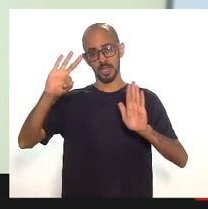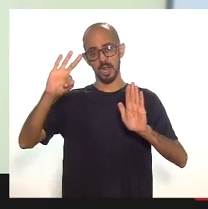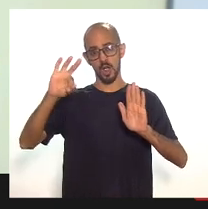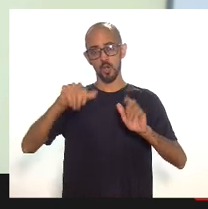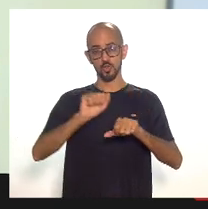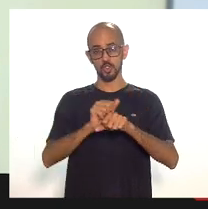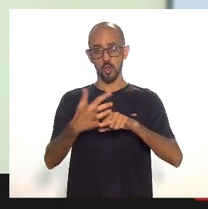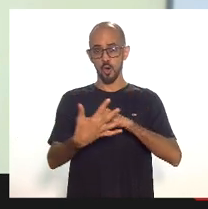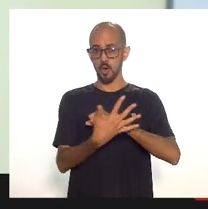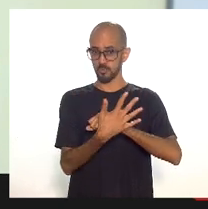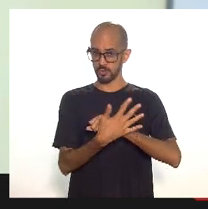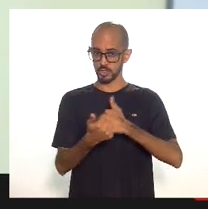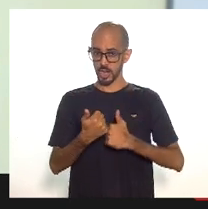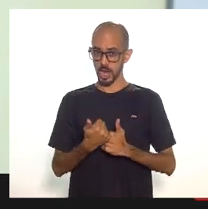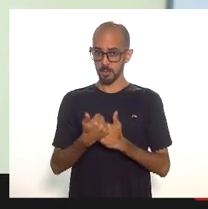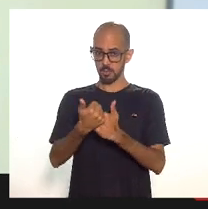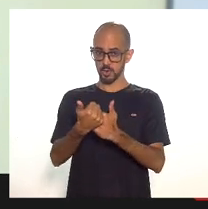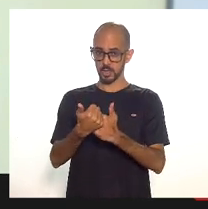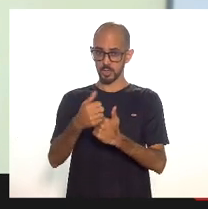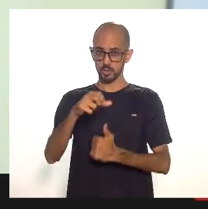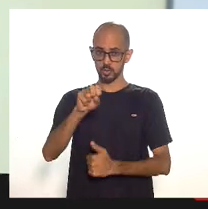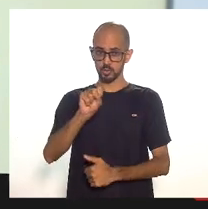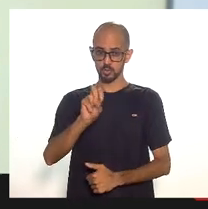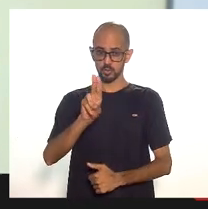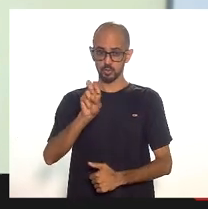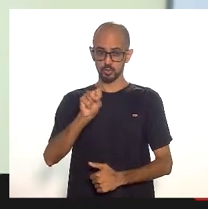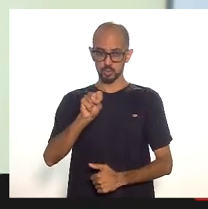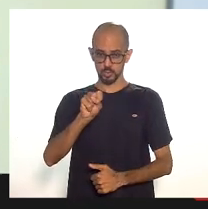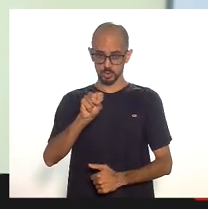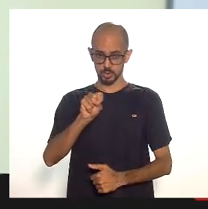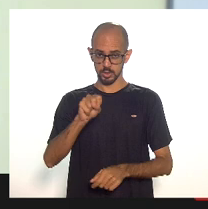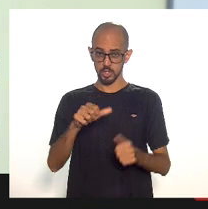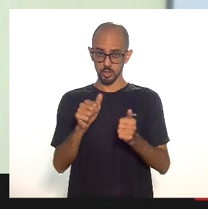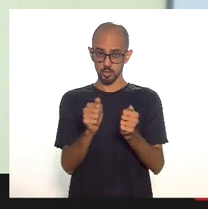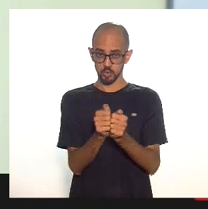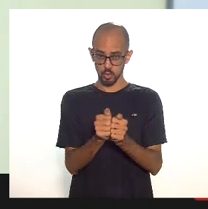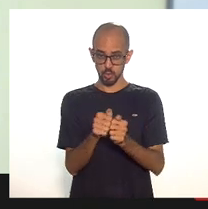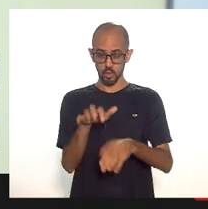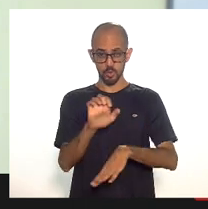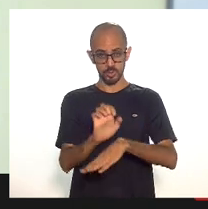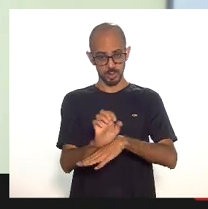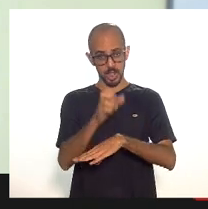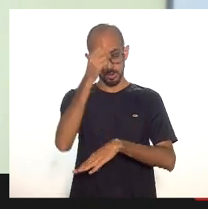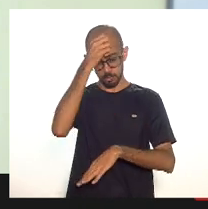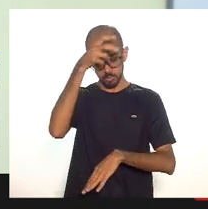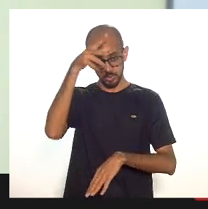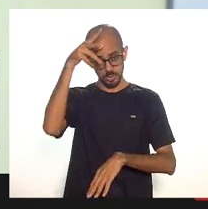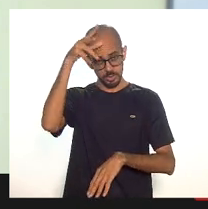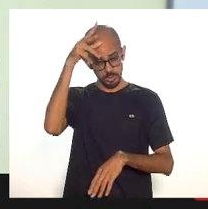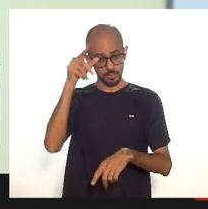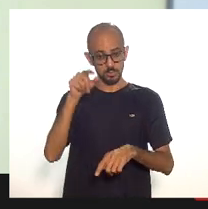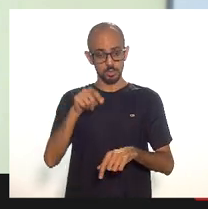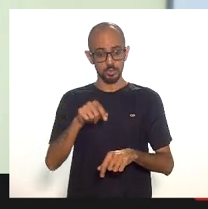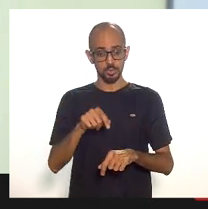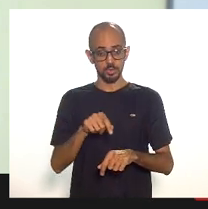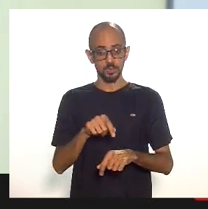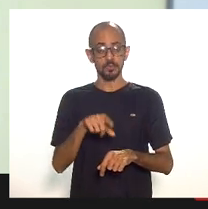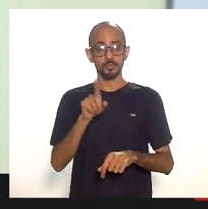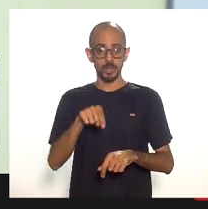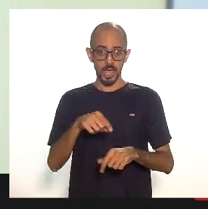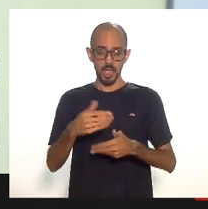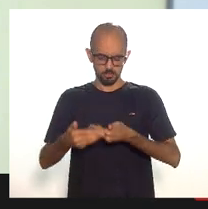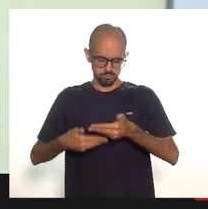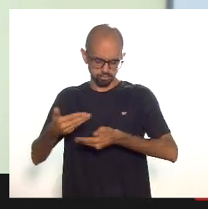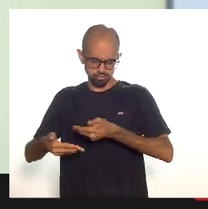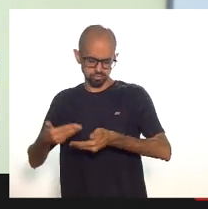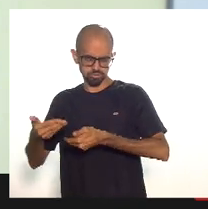COVID, apoiando o SUS, junto com o Estado e com o município, que, por sinal, são grandes parceiros